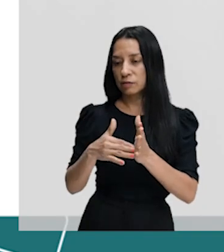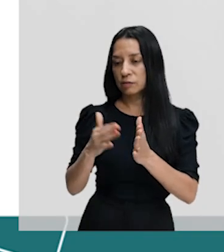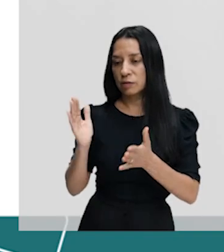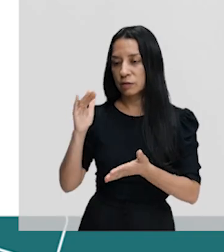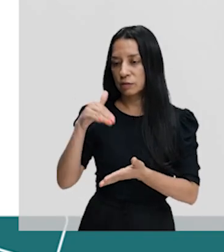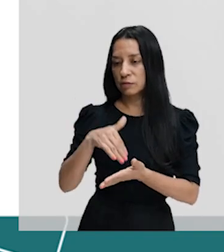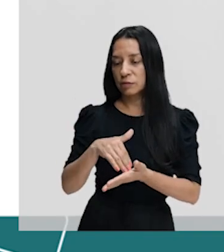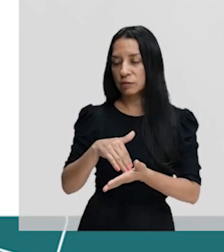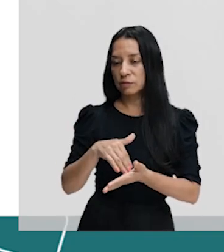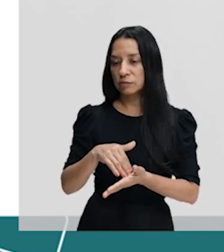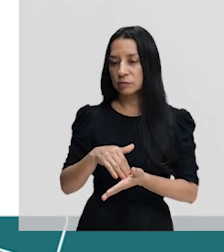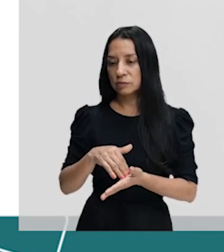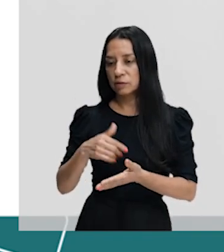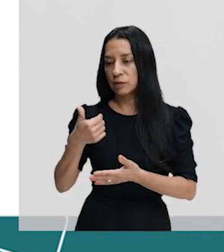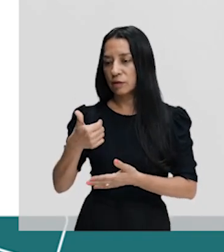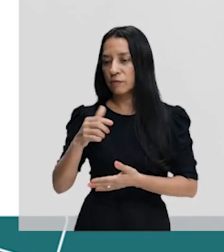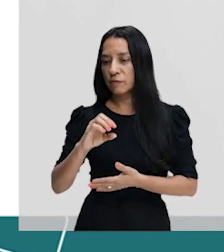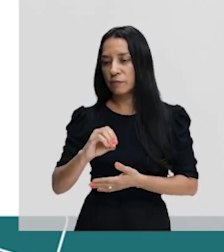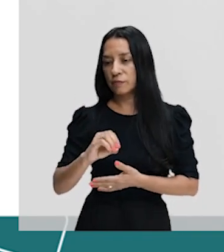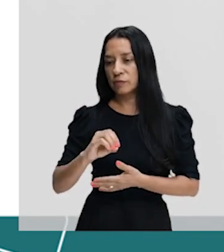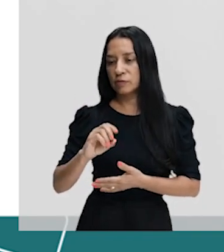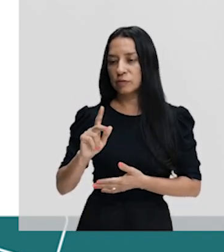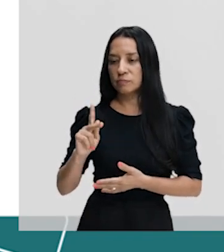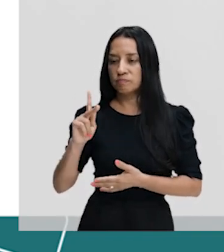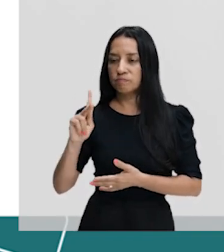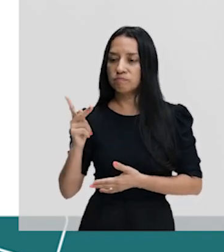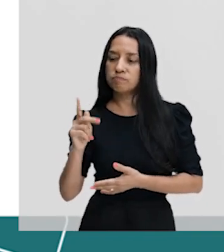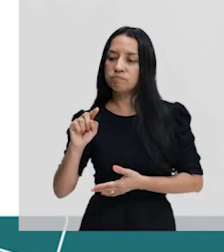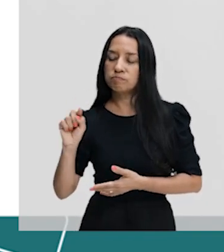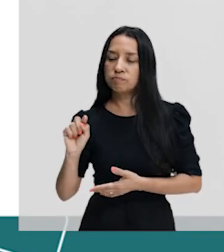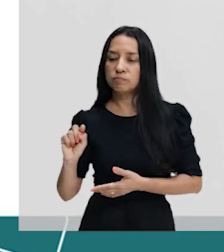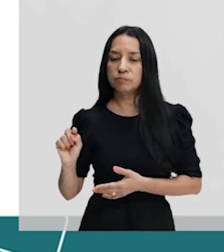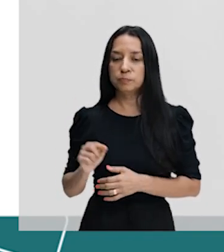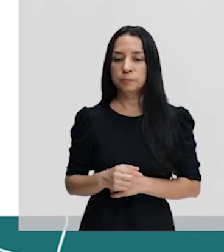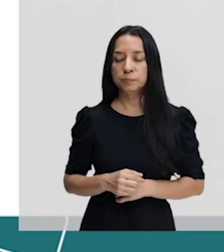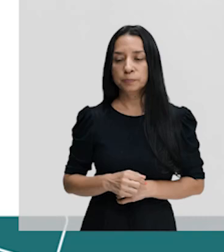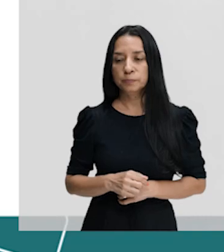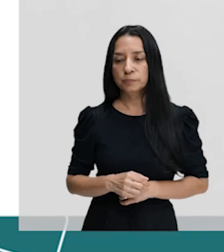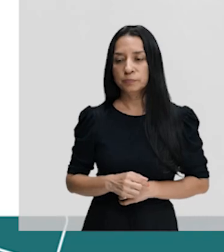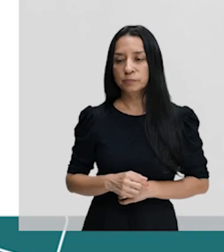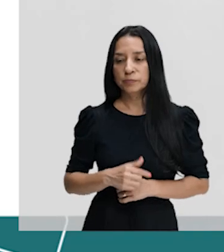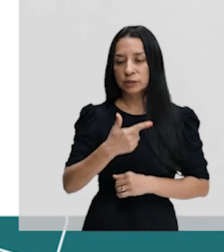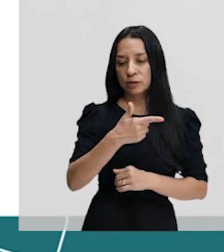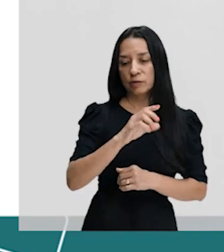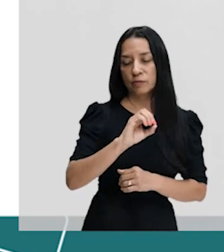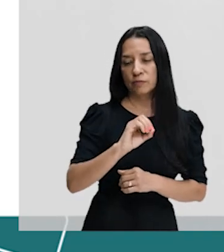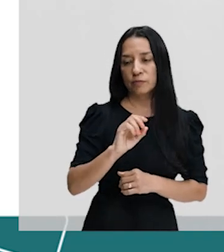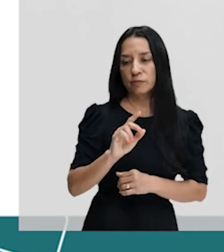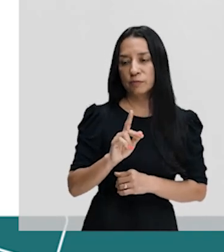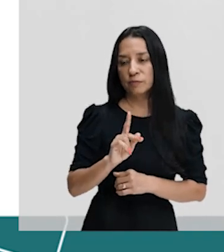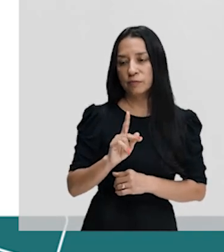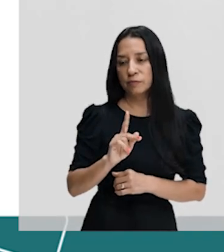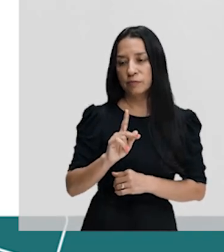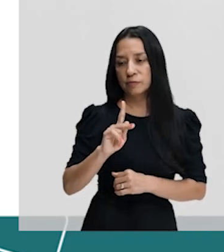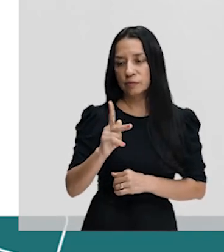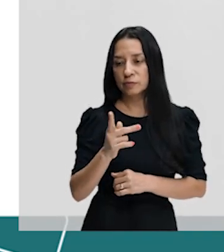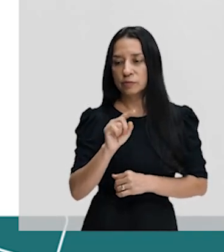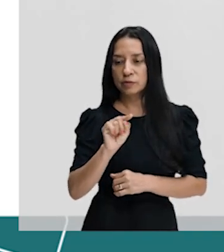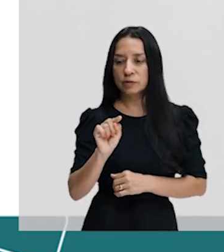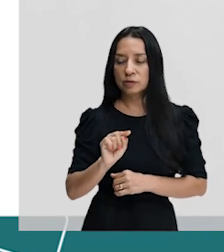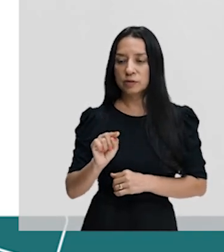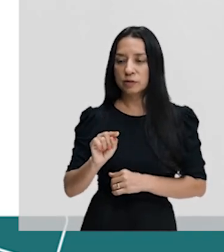ou 20 mil Hertz a mesma coisa OK então 20 kg eu já sei que aqui é